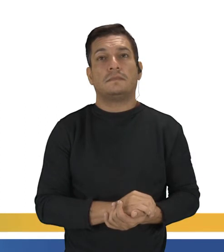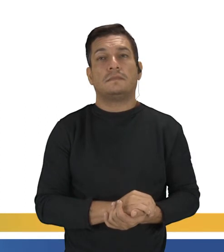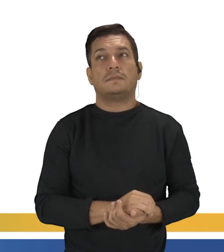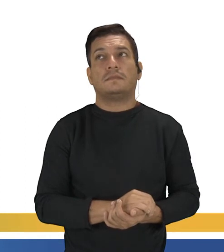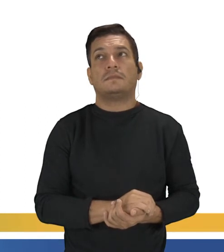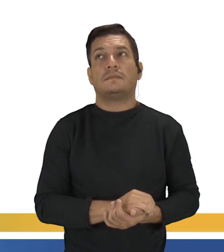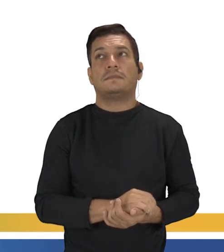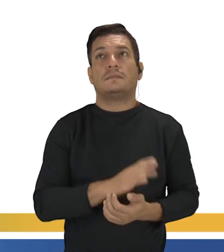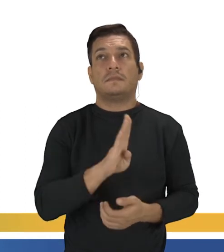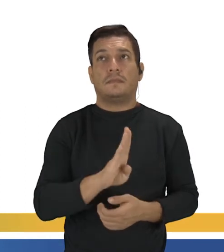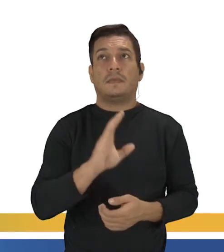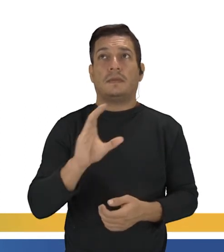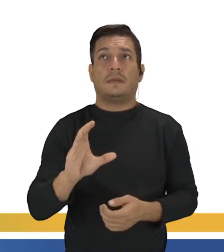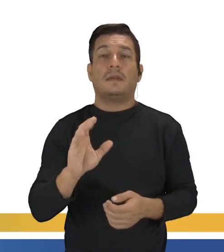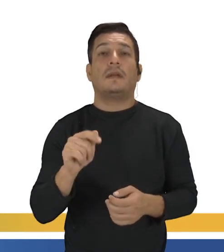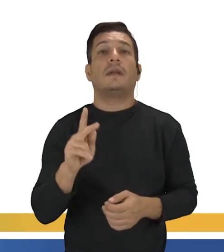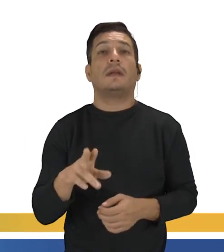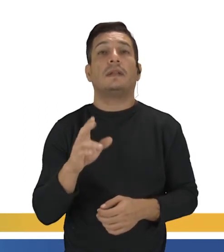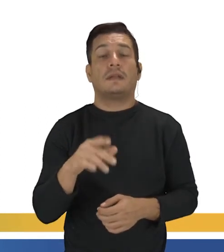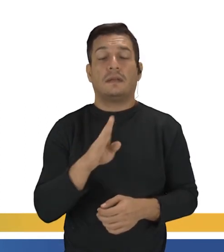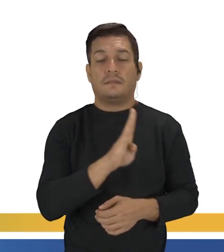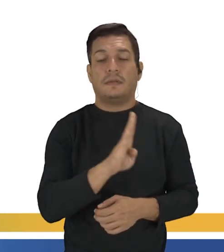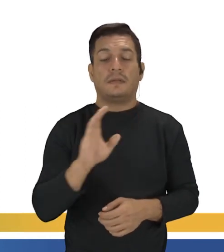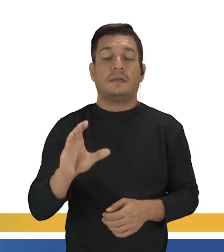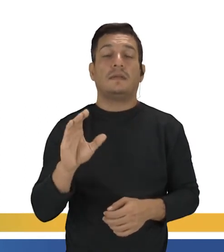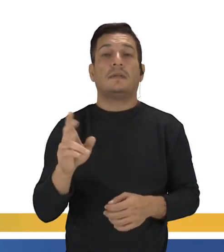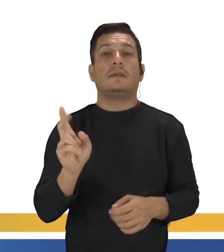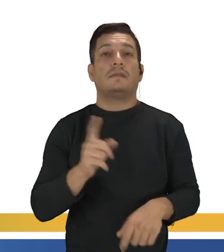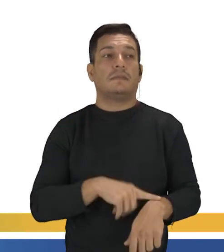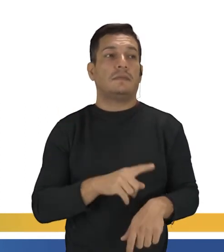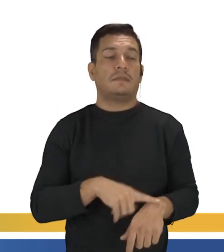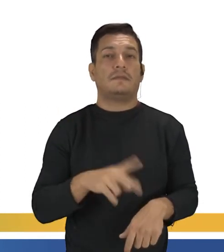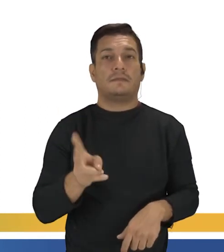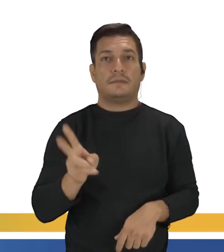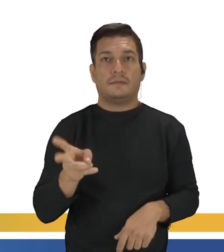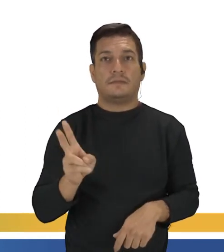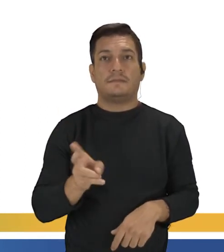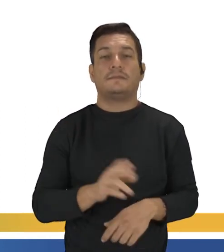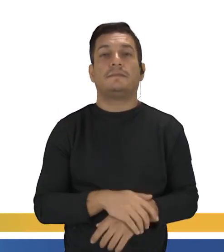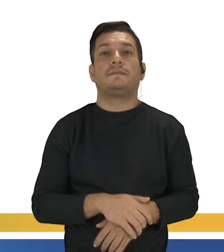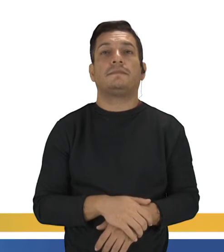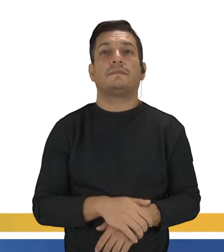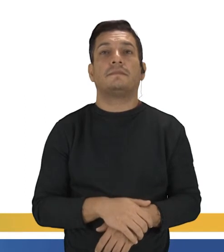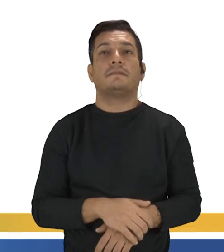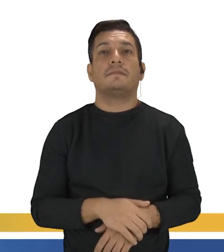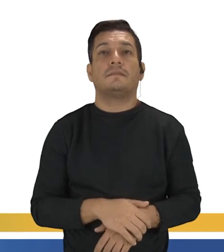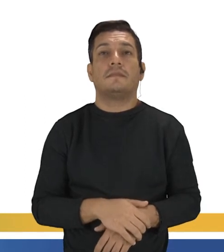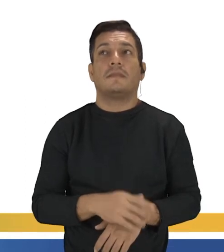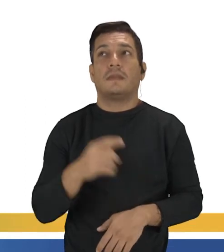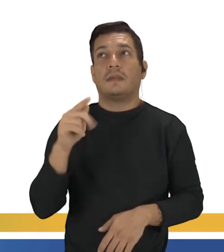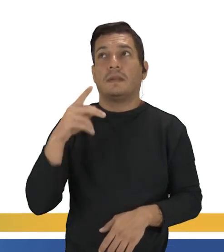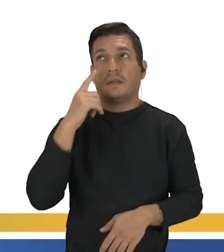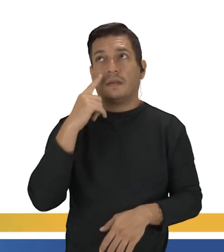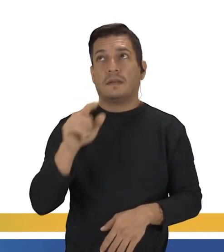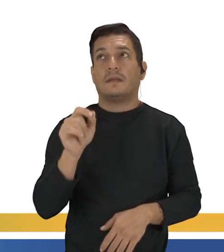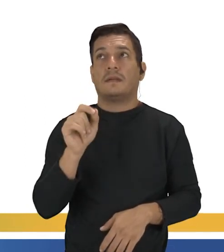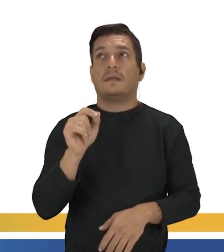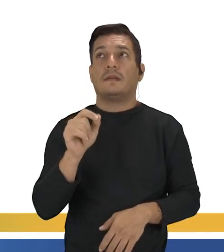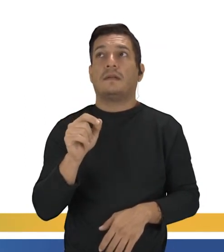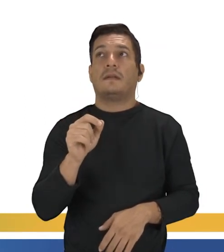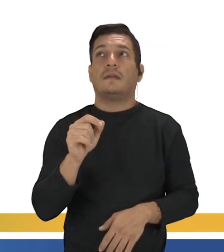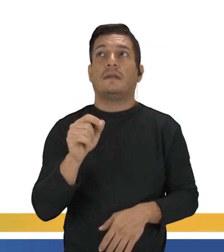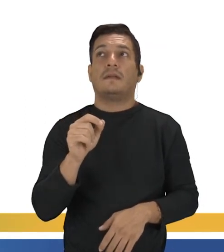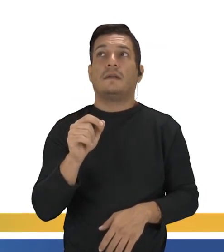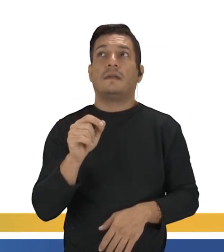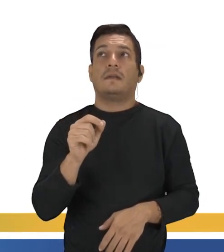Aqui eu tenho B e aqui eu tenho C. Quem é que está aqui e aqui ao mesmo tempo? Então, se você já visualizou, quem é que está aqui e aqui ao mesmo